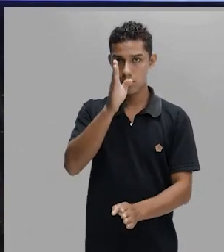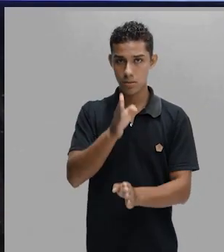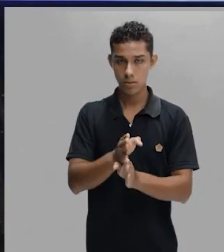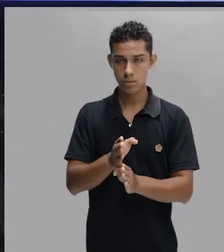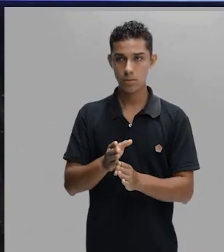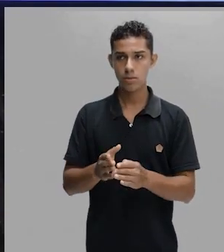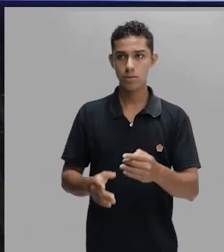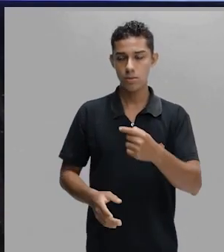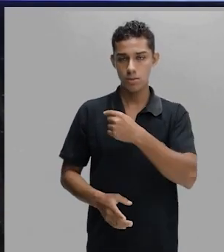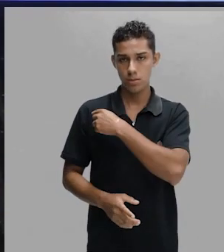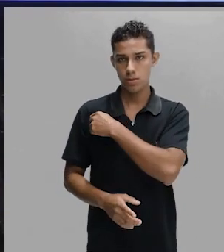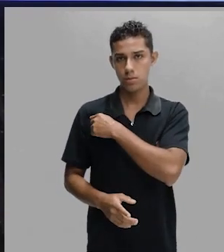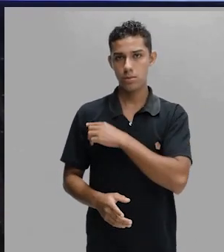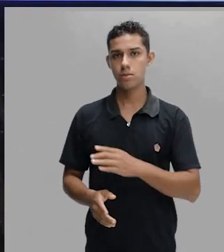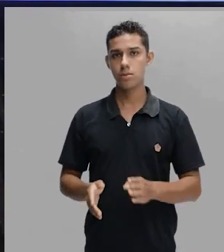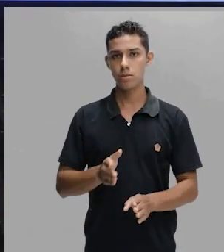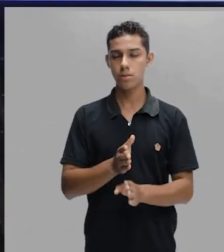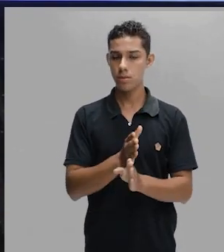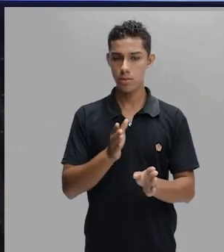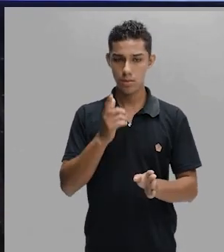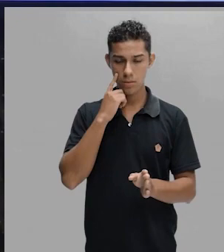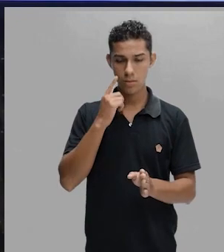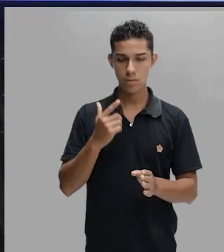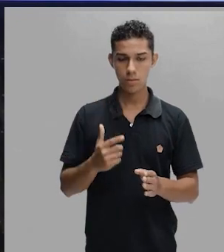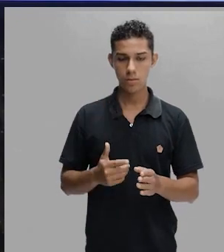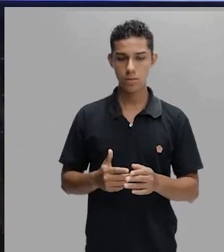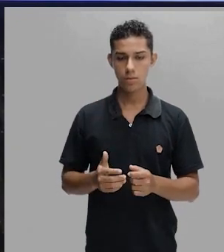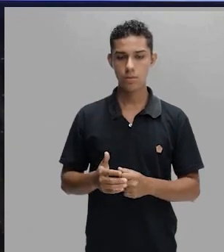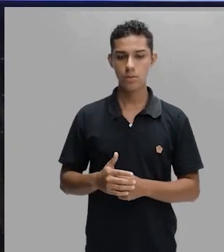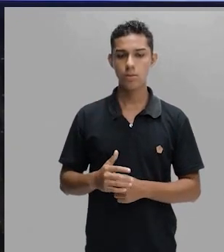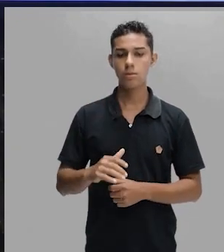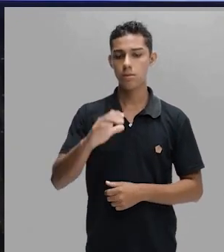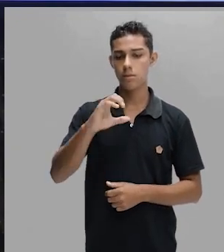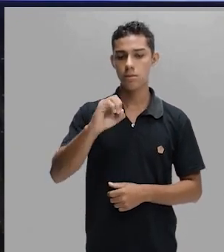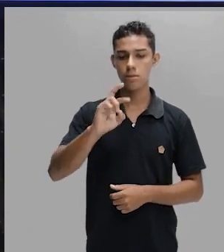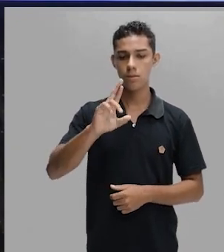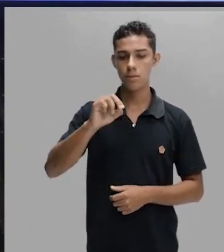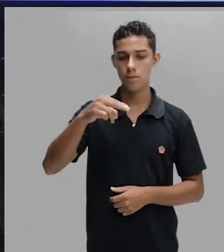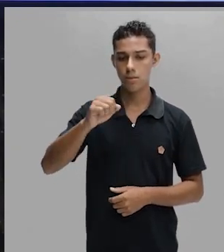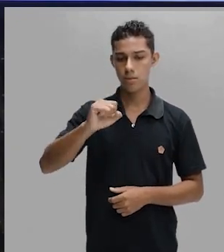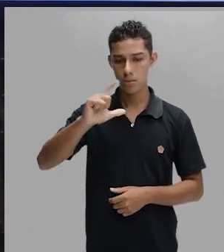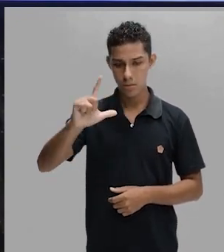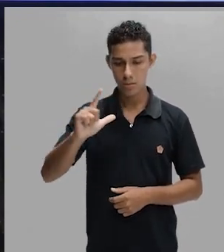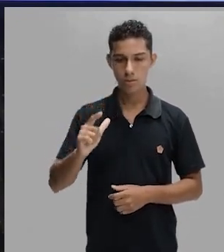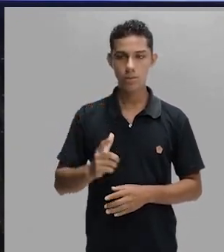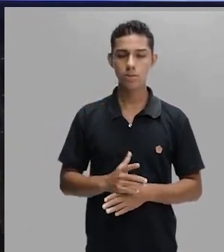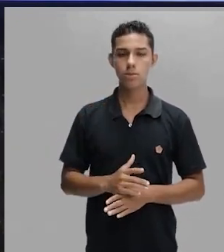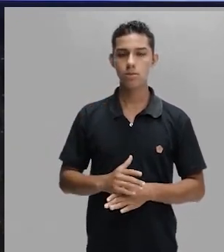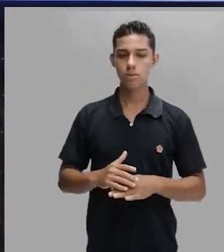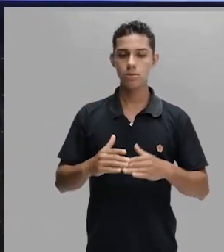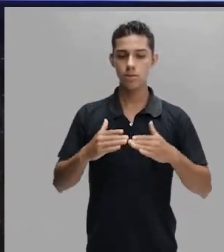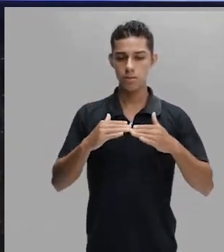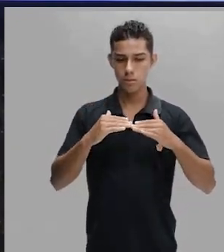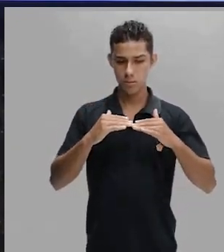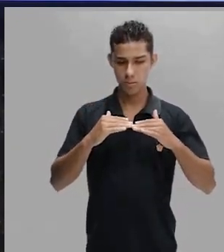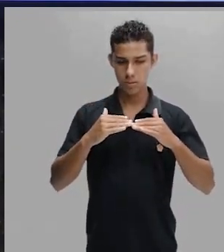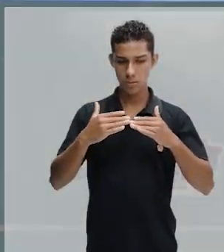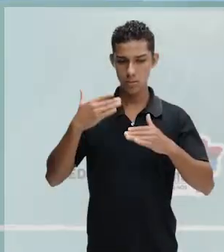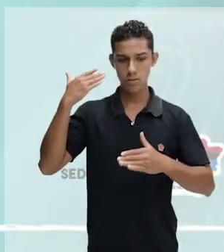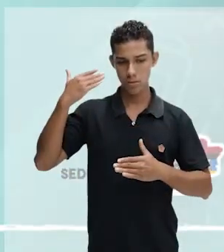entrou aqui pela frente, vai perfurar aqui o plano coronal e vai ser perpendicular a esse